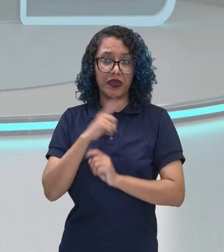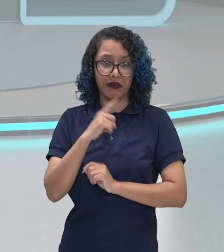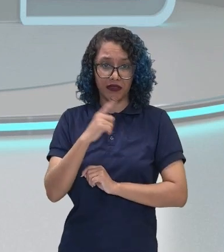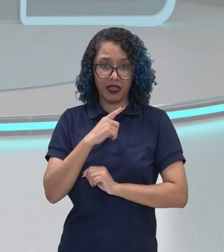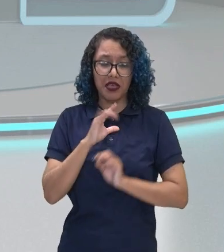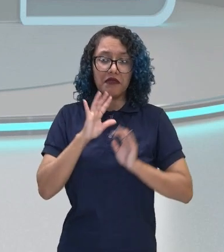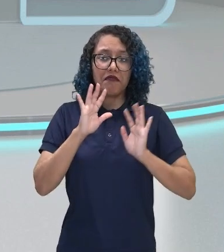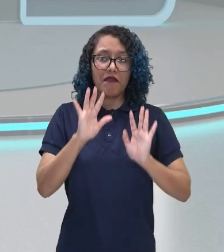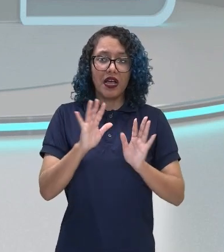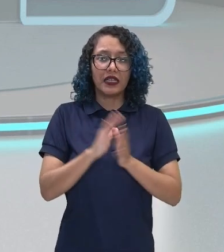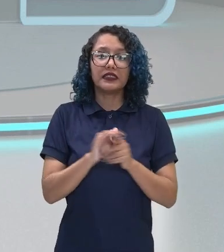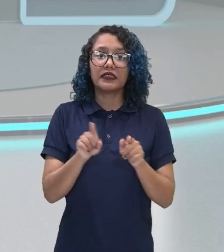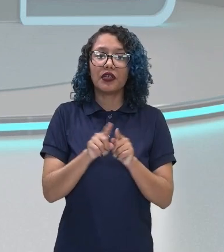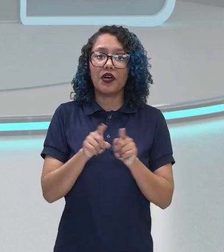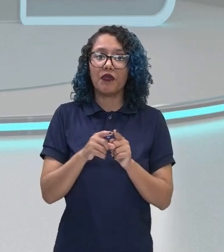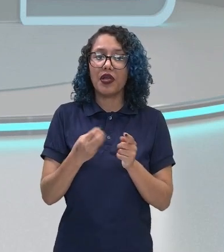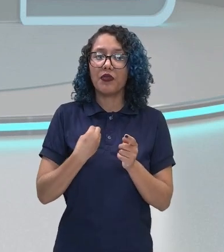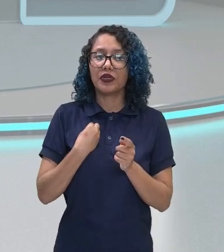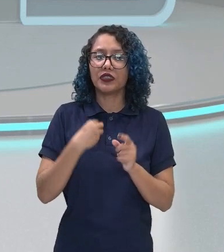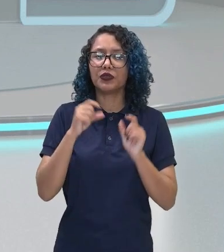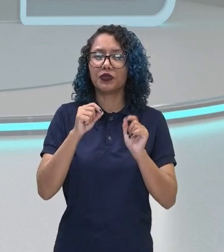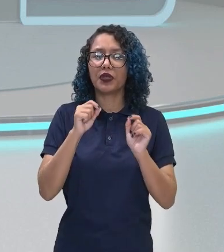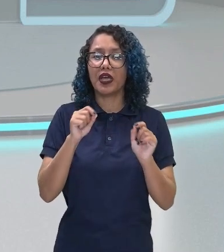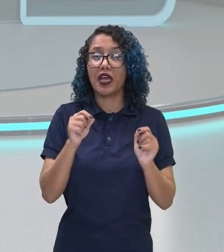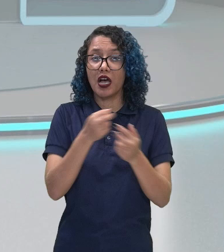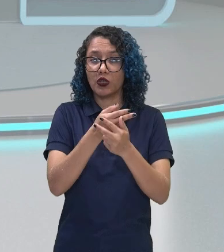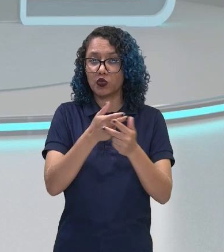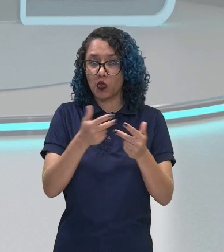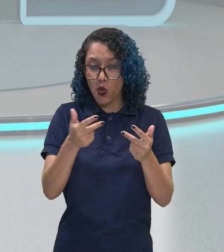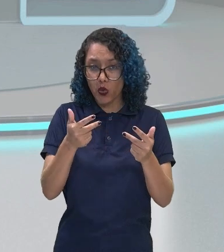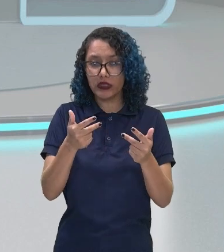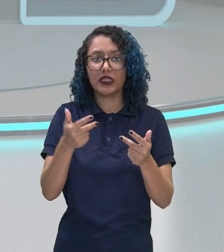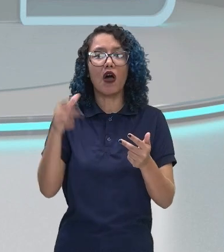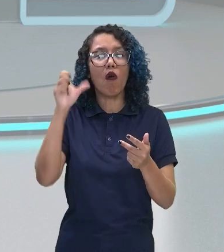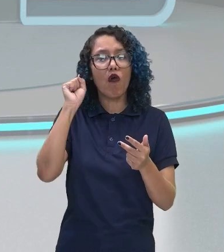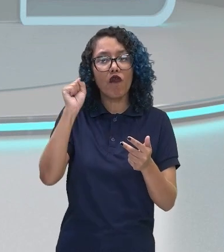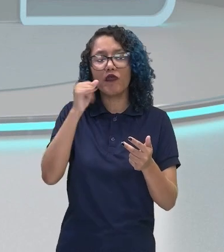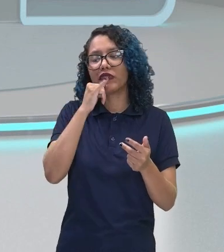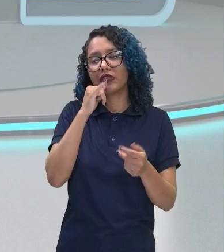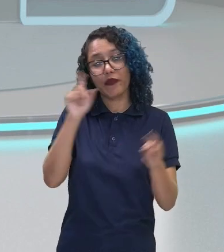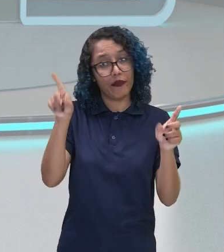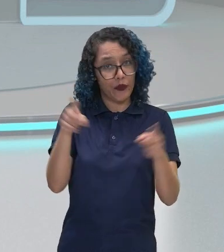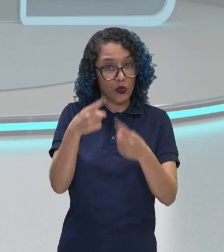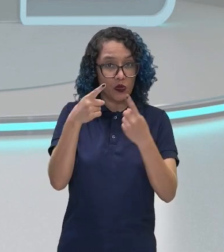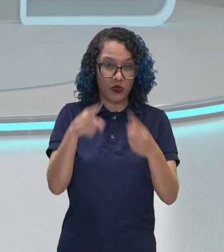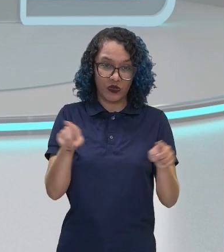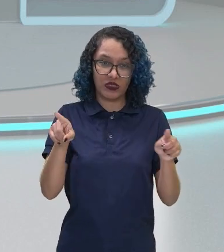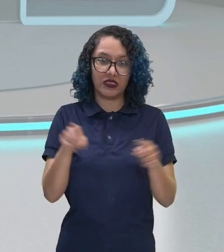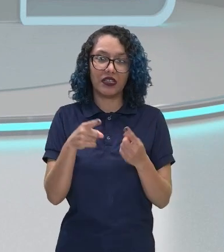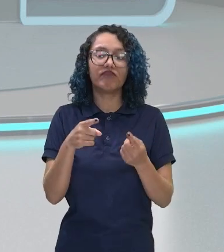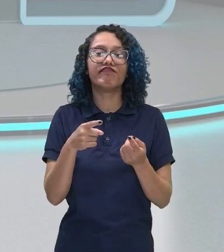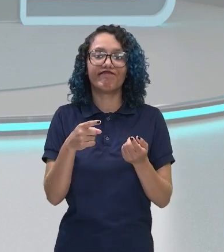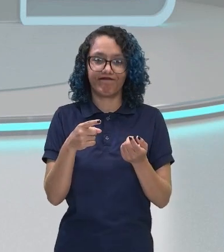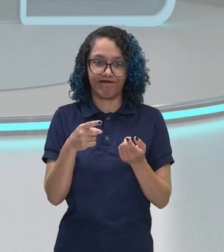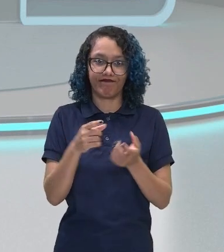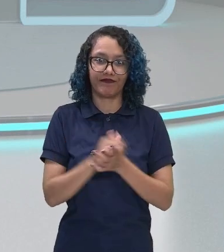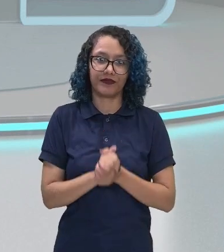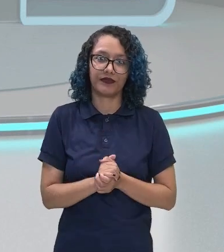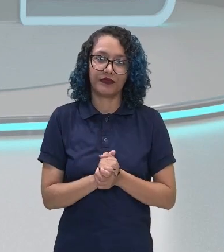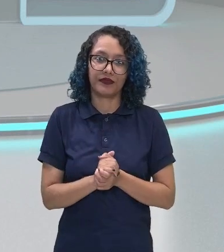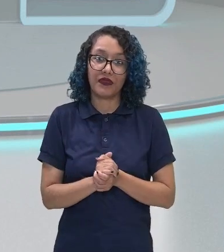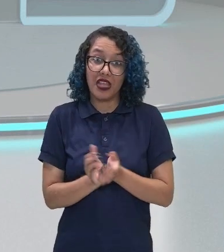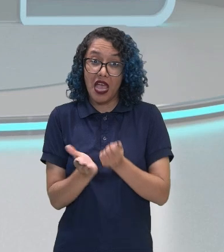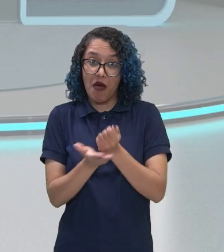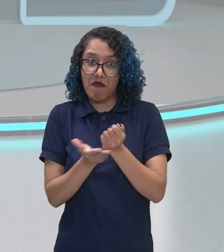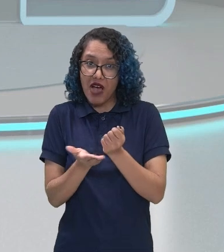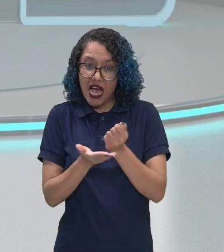estão presentes naquilo que ouvimos na música. De fato, são parte integrante da base da